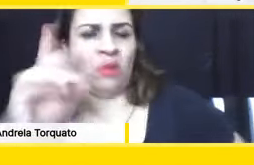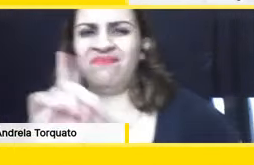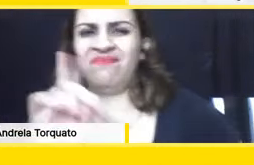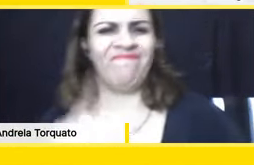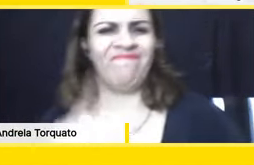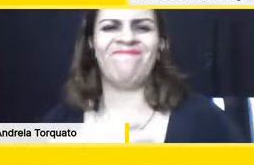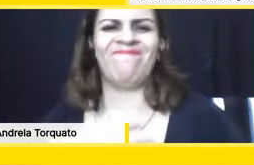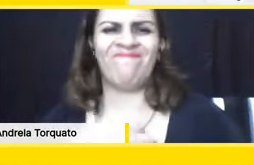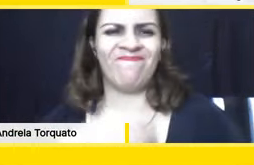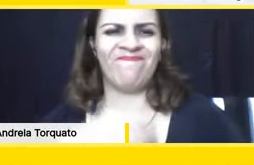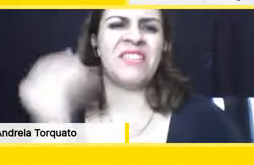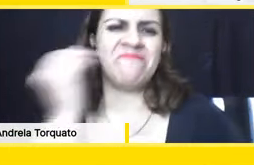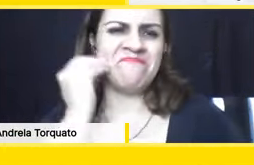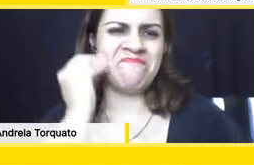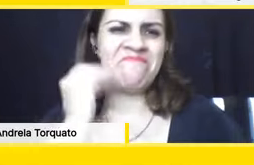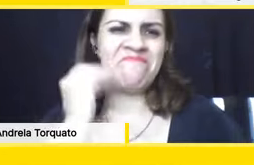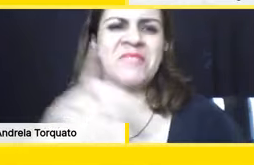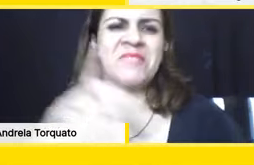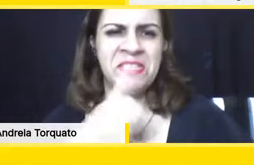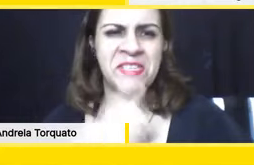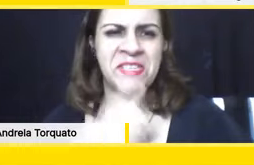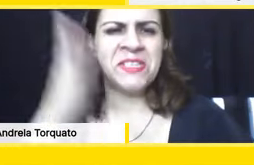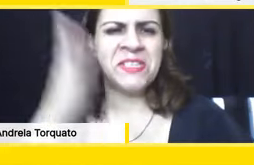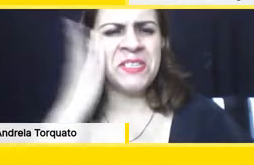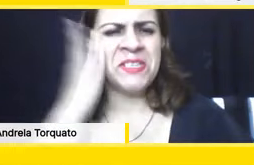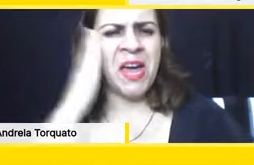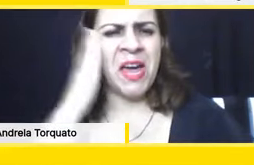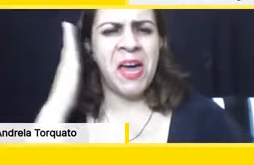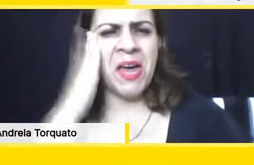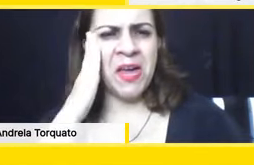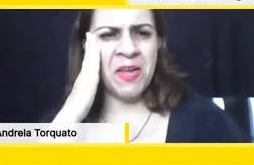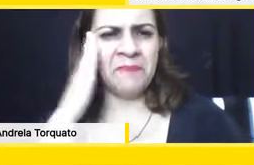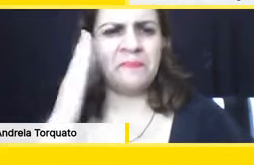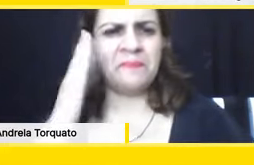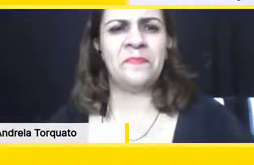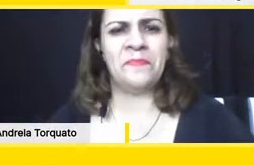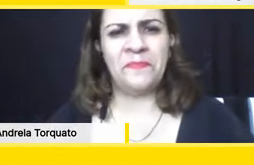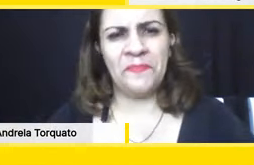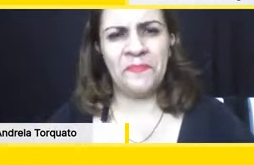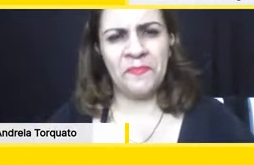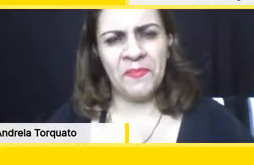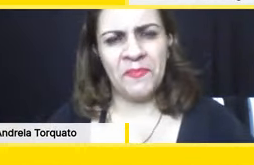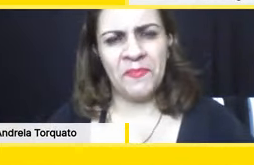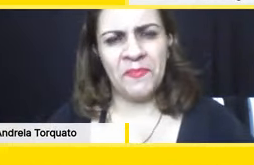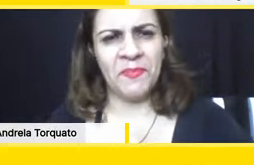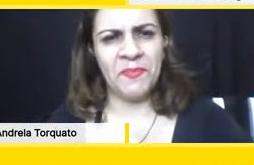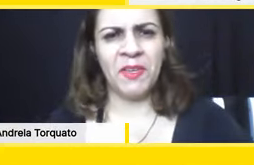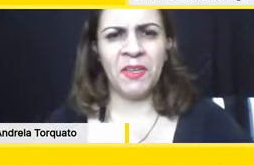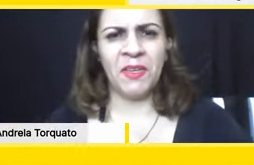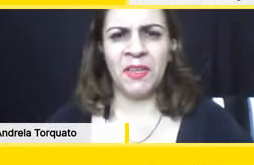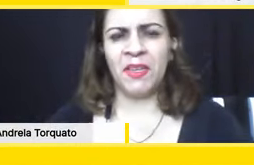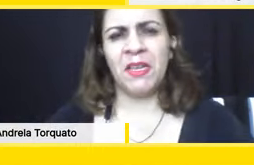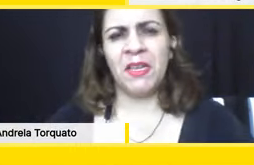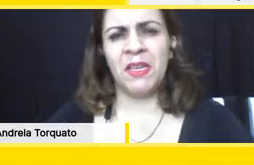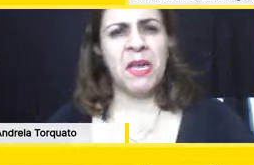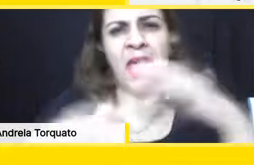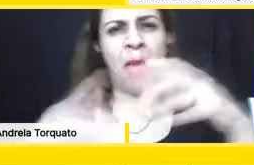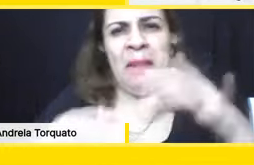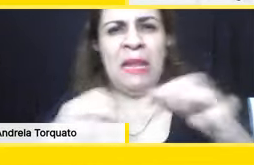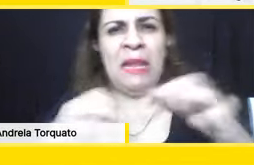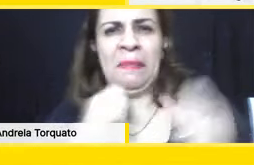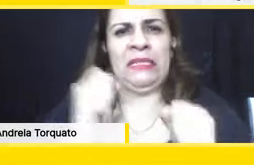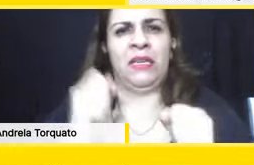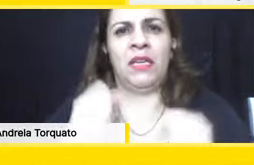quem viveu, com quem passou, com quem conviveu. Quando eu falo para pessoas com epilepsia, eu não falo como parlamentar que tem uma